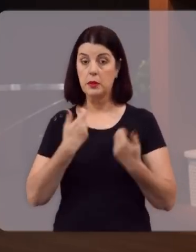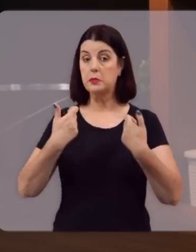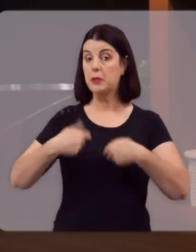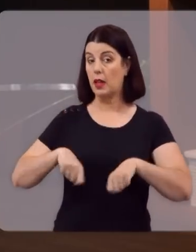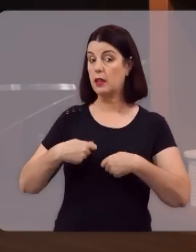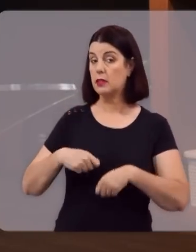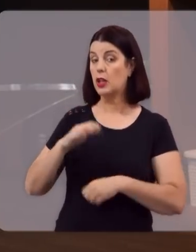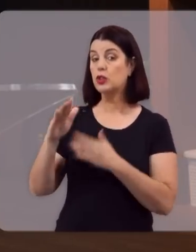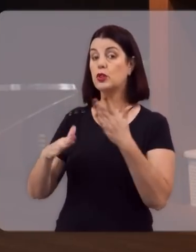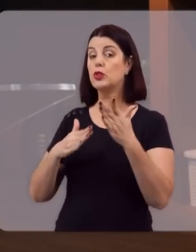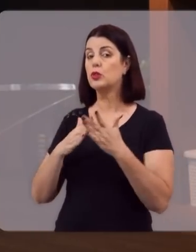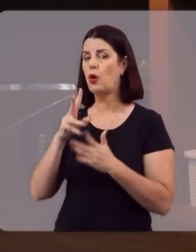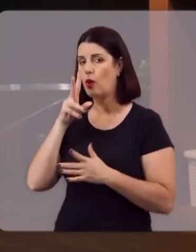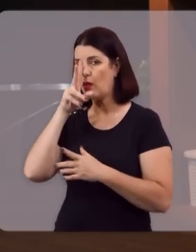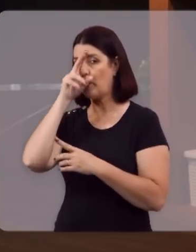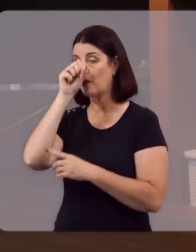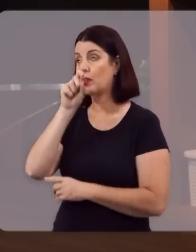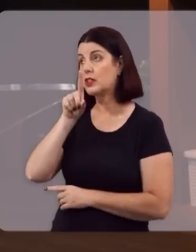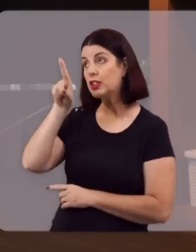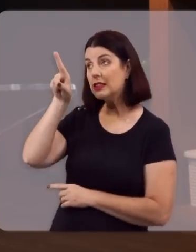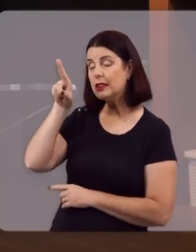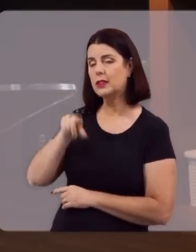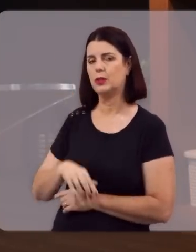Precisamos de toda a armadura de Deus.